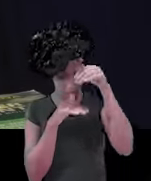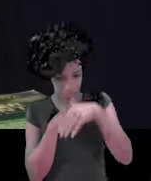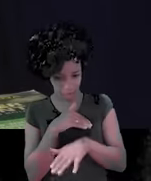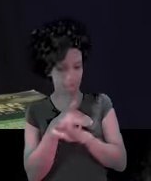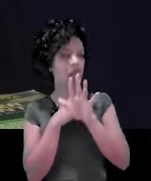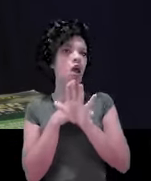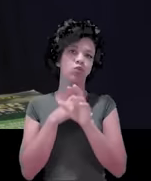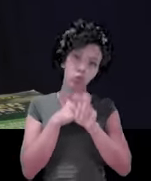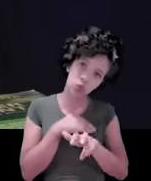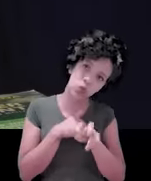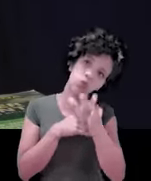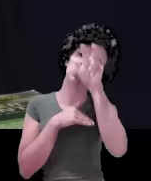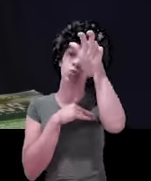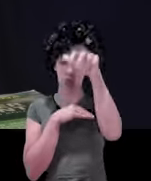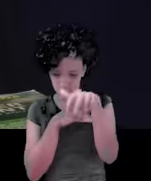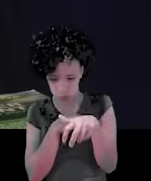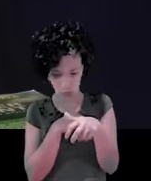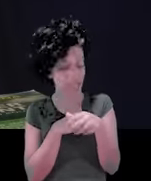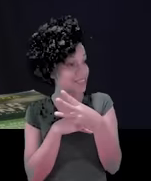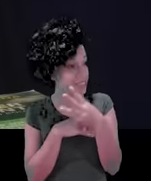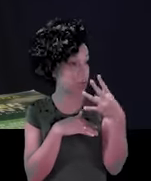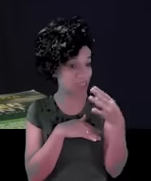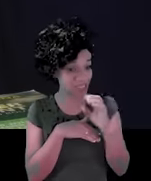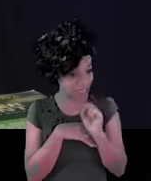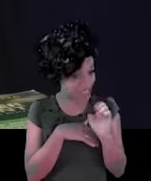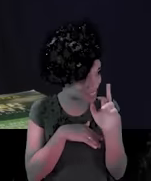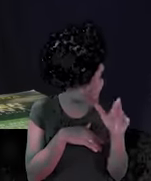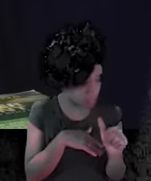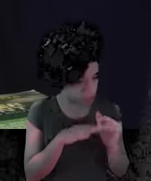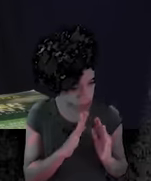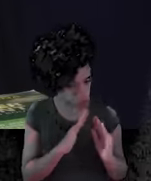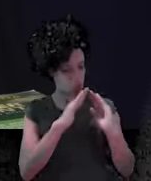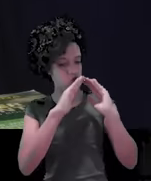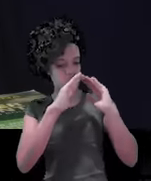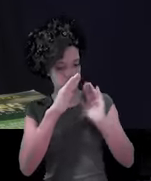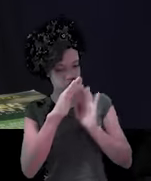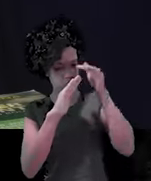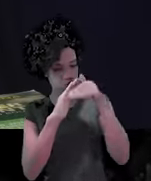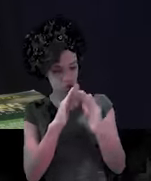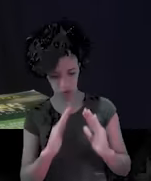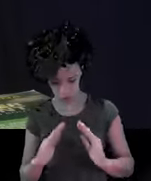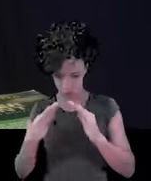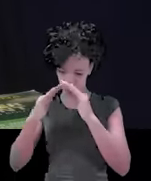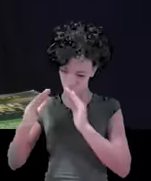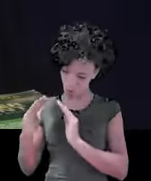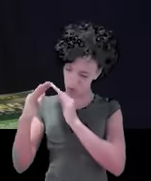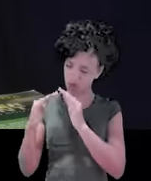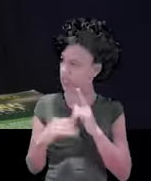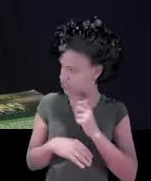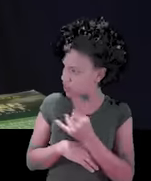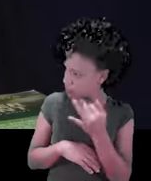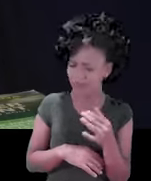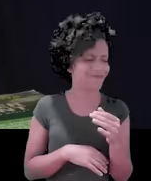Serra meu irmão era subido encerra três a quatro vezes por dia subindo descendo viu muito alguma junto íngremes te amo